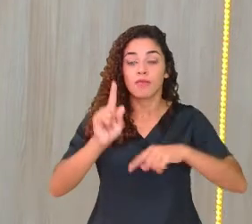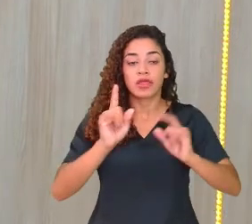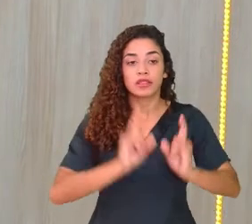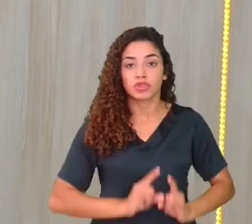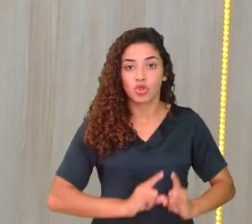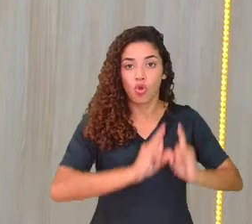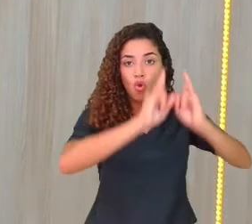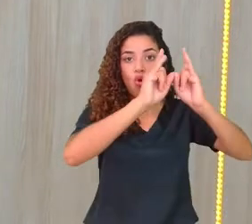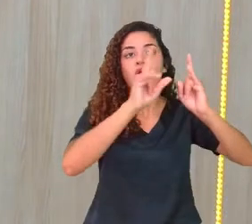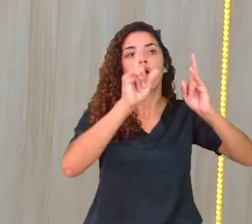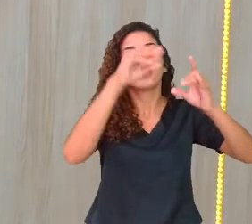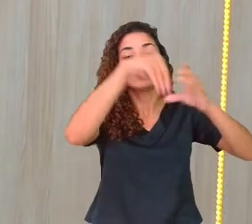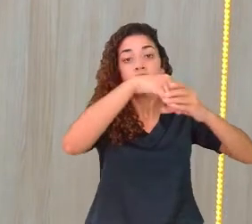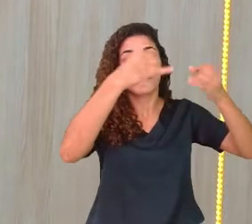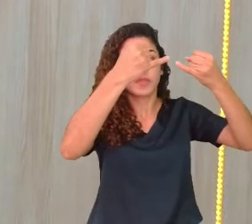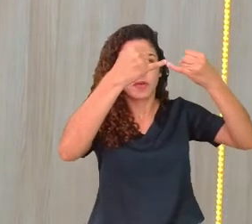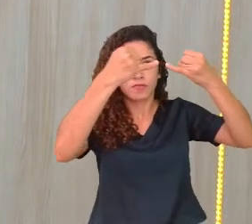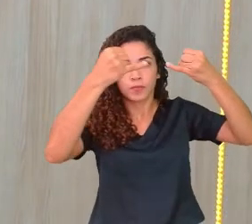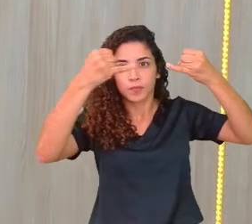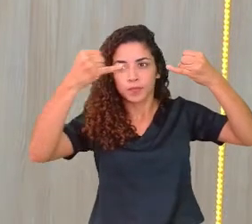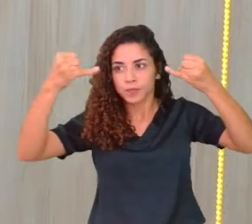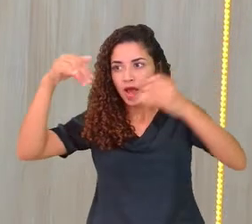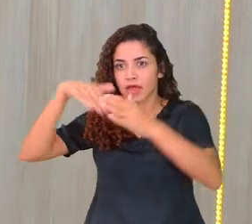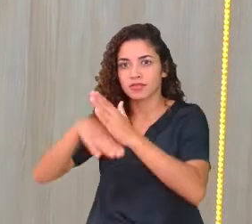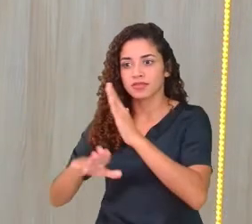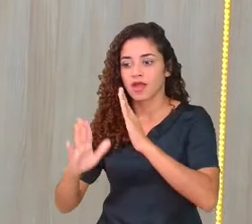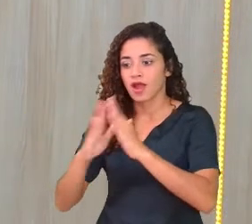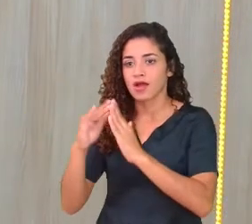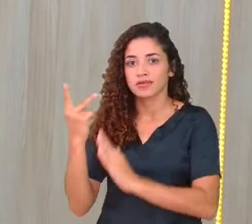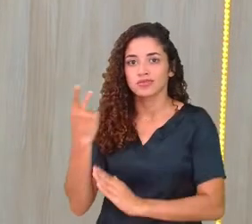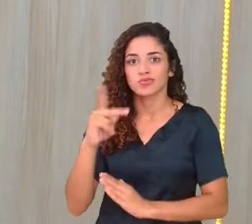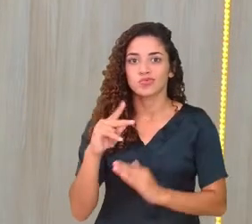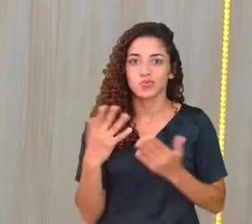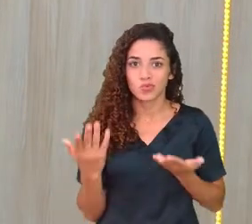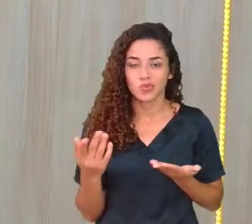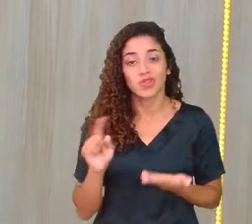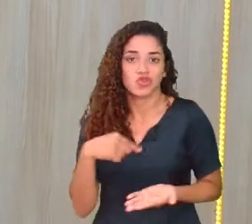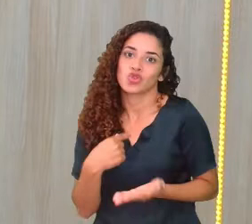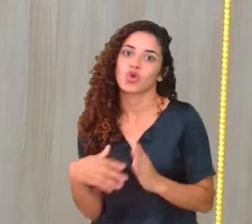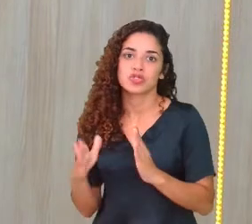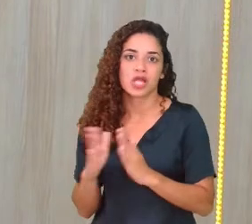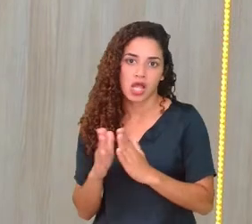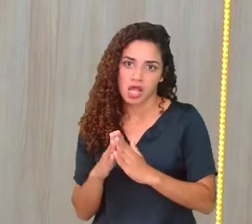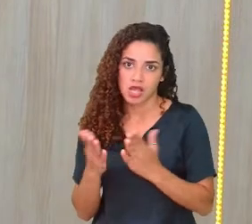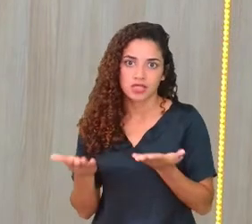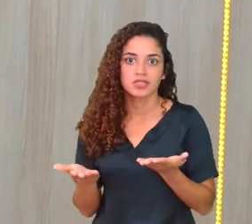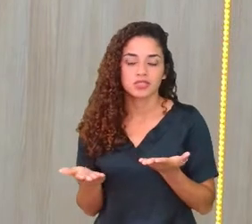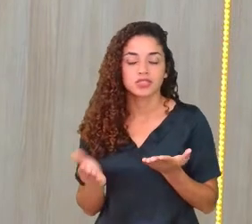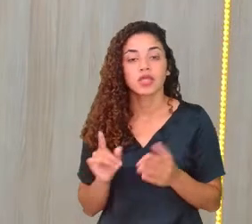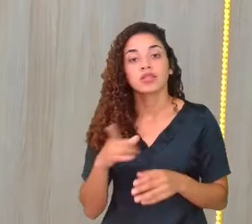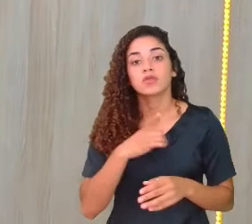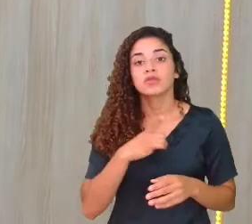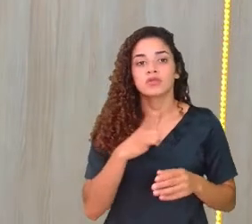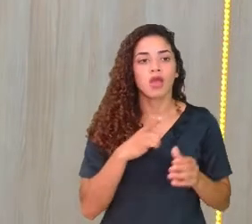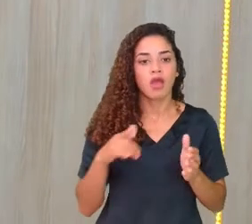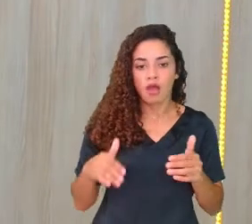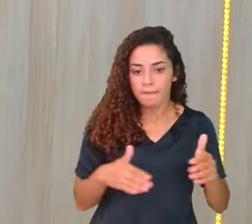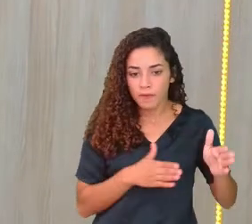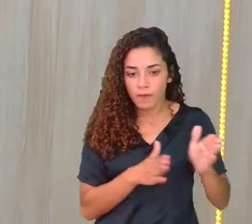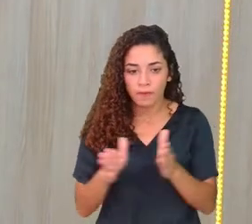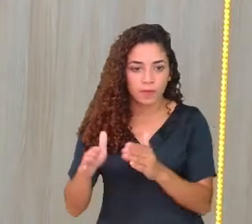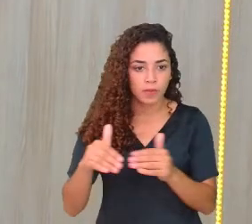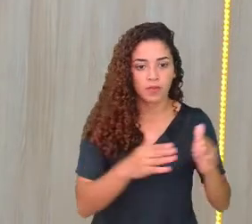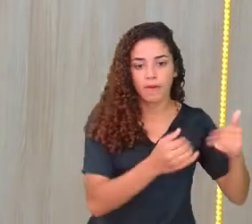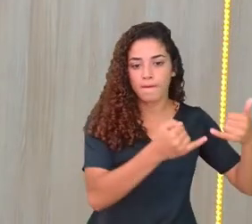de fios até chegar na nossa residência. Então, ela passa por todo um trajeto depois